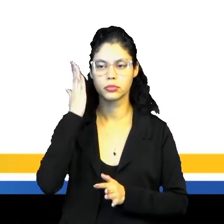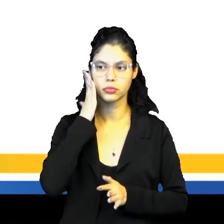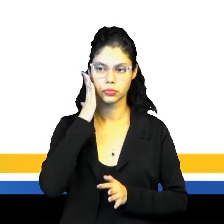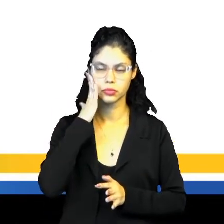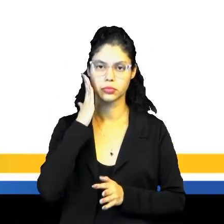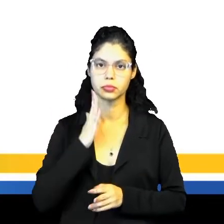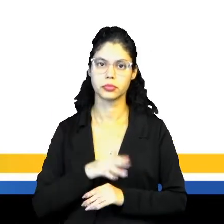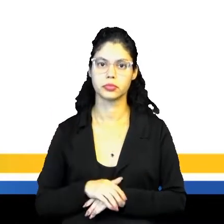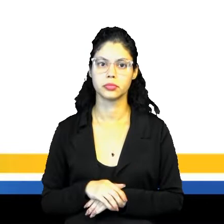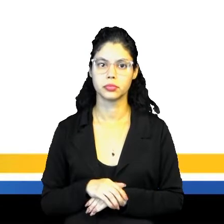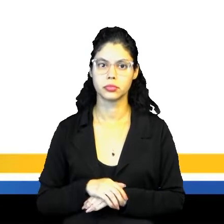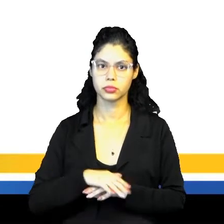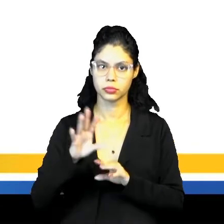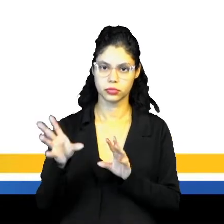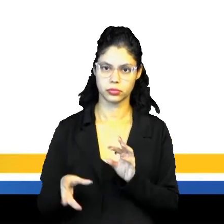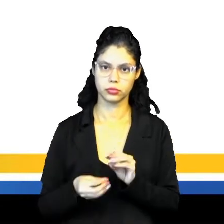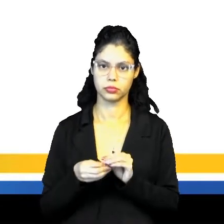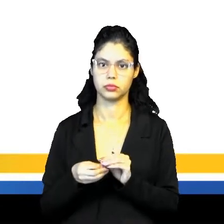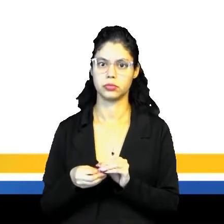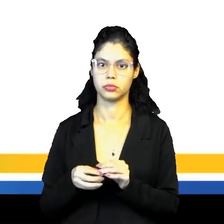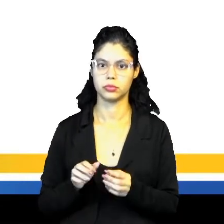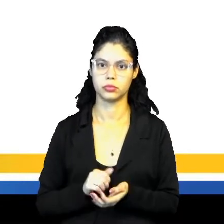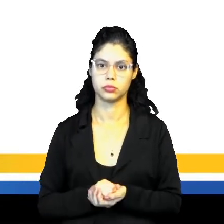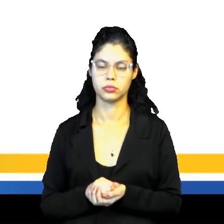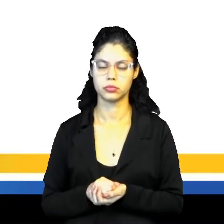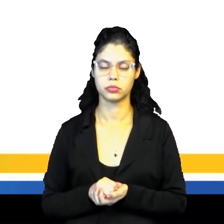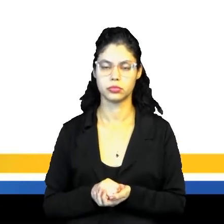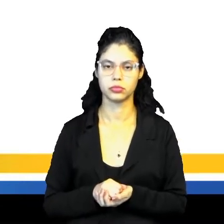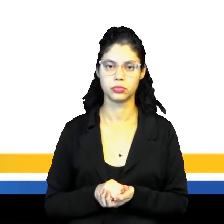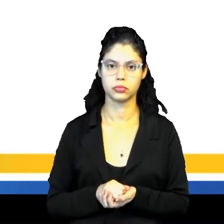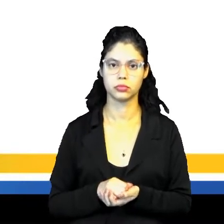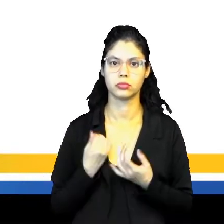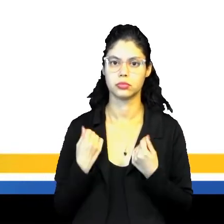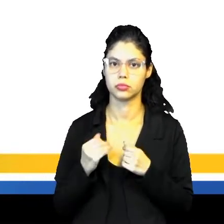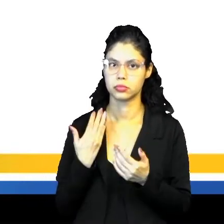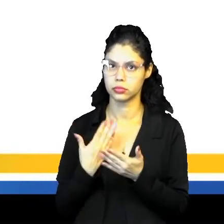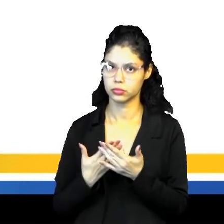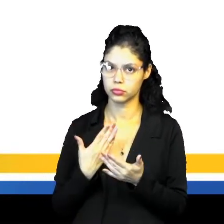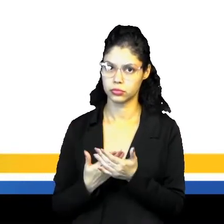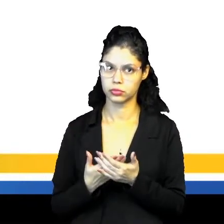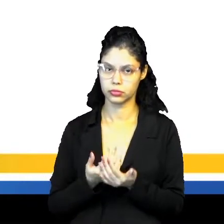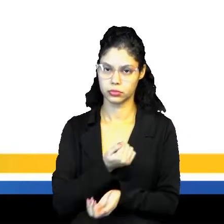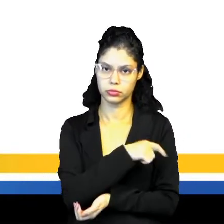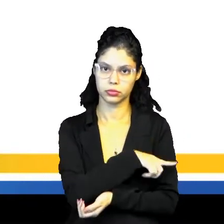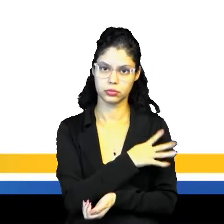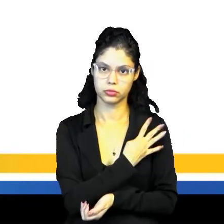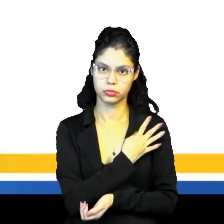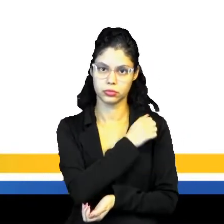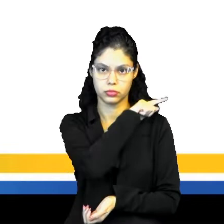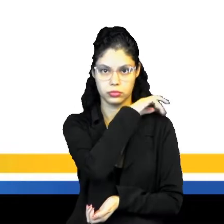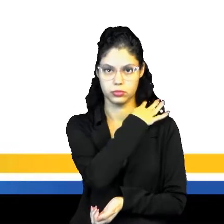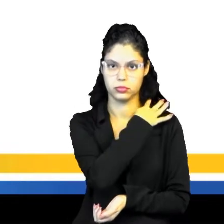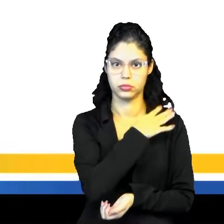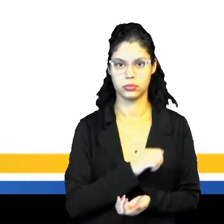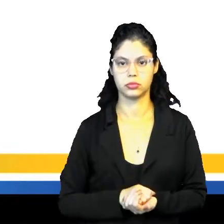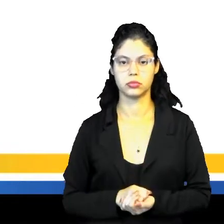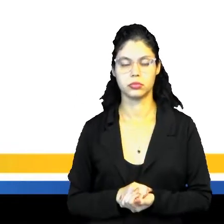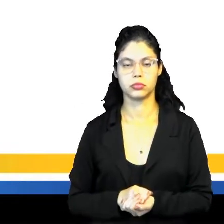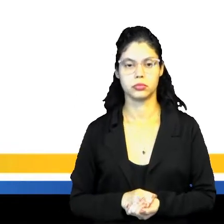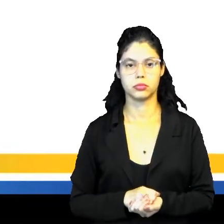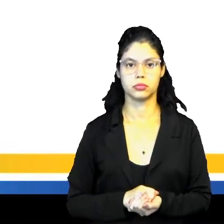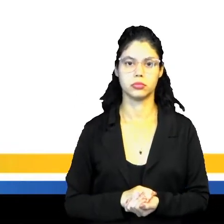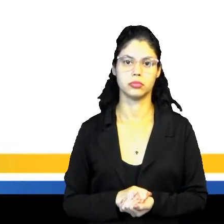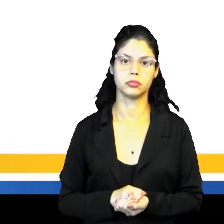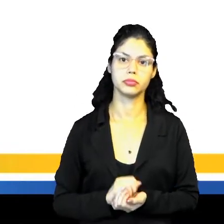né? Os mais complexos, vocês devem estudar ele aí no ensino médio já, né? Mas o pretérito